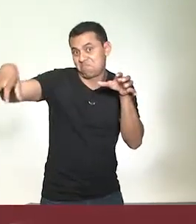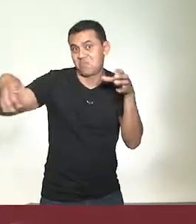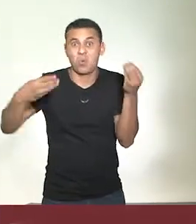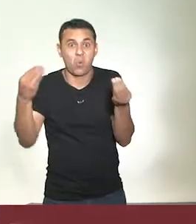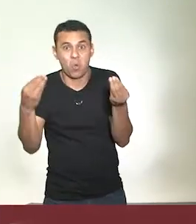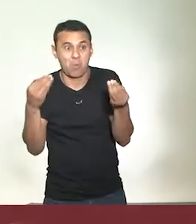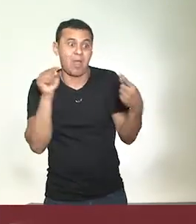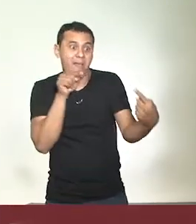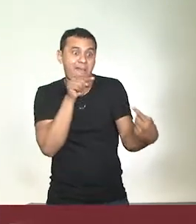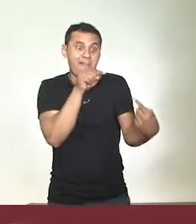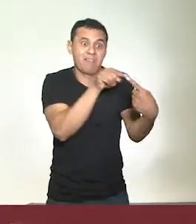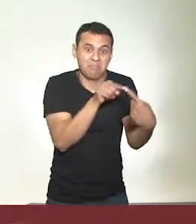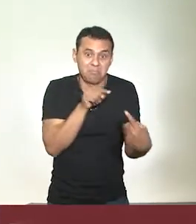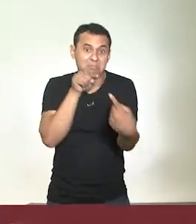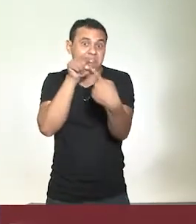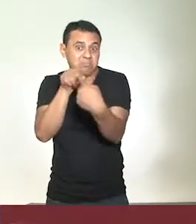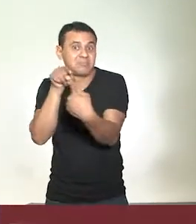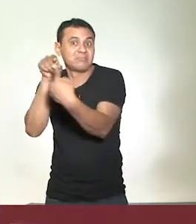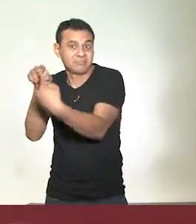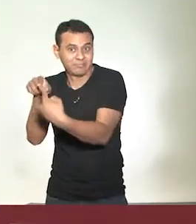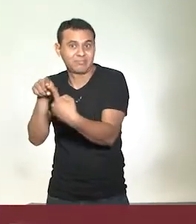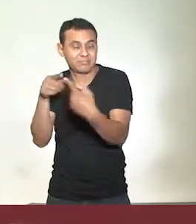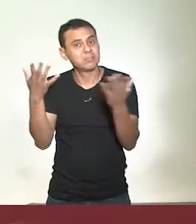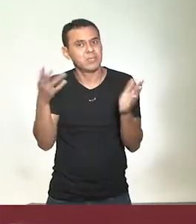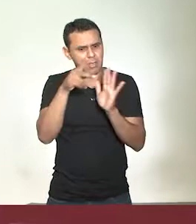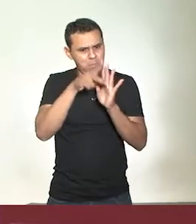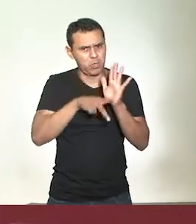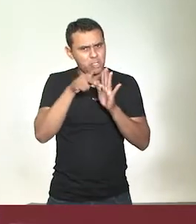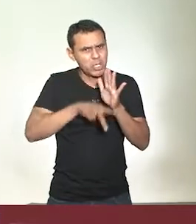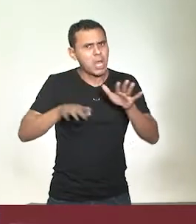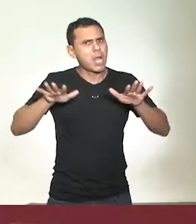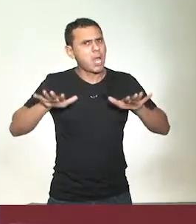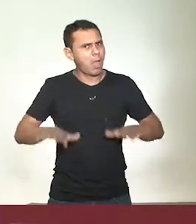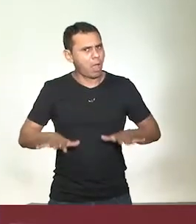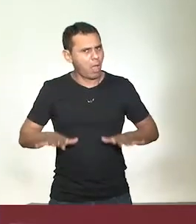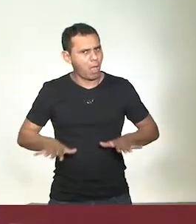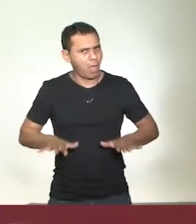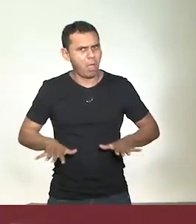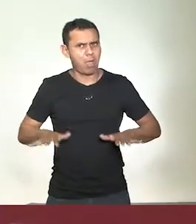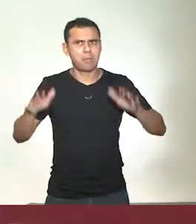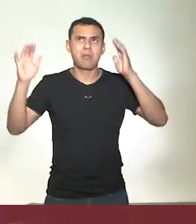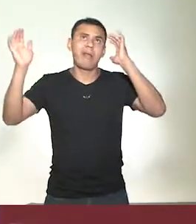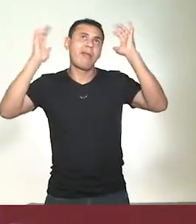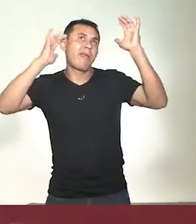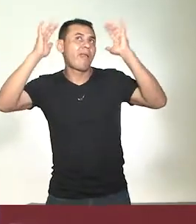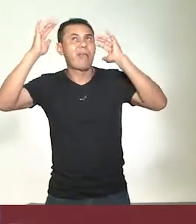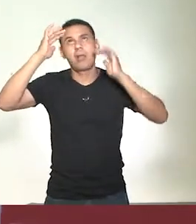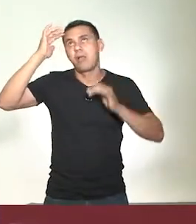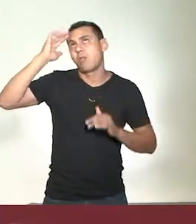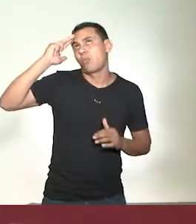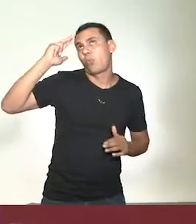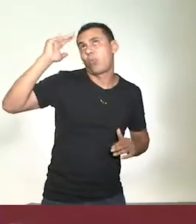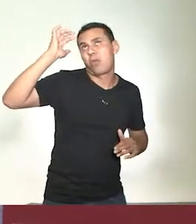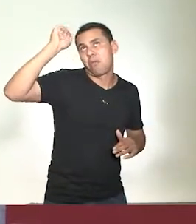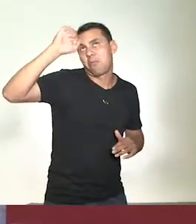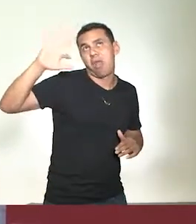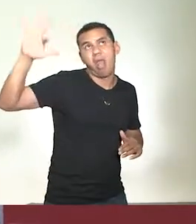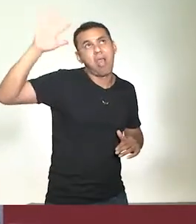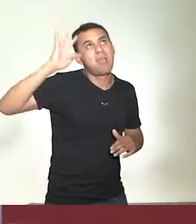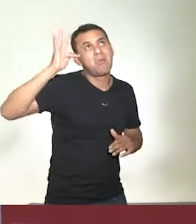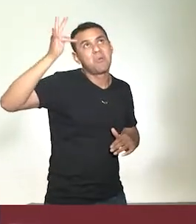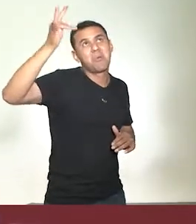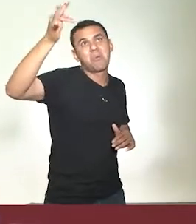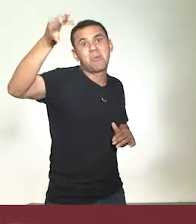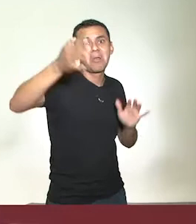atender aquela situação não é um projeto muito pé no chão a gente não tá querendo repito